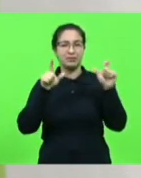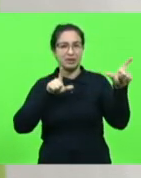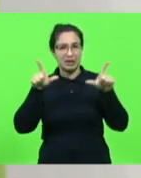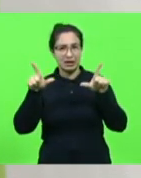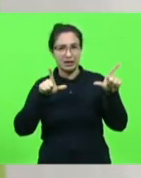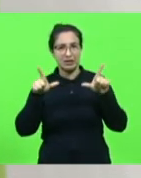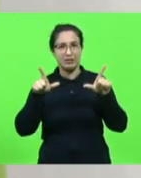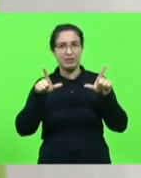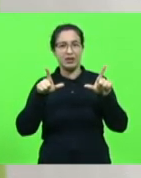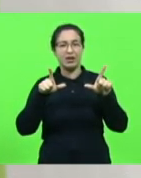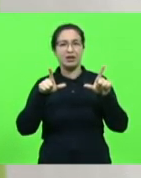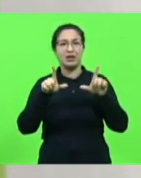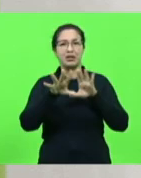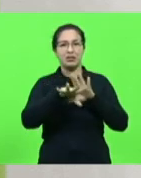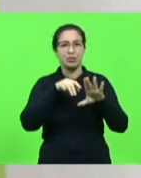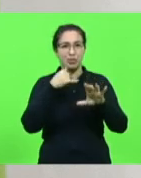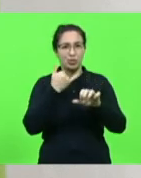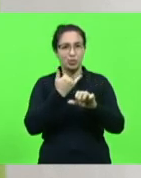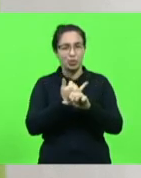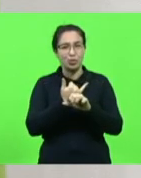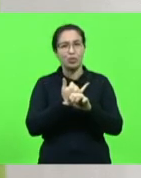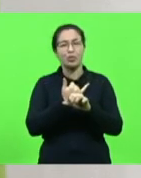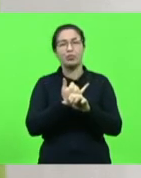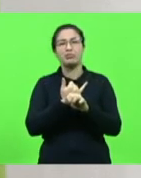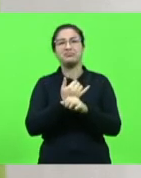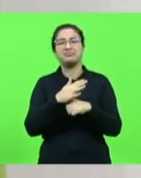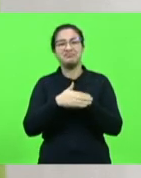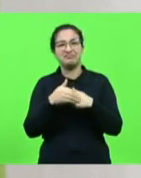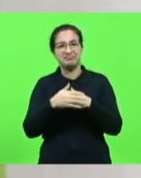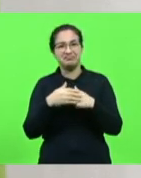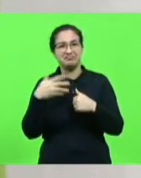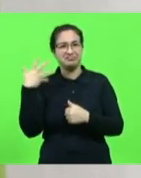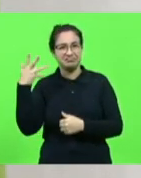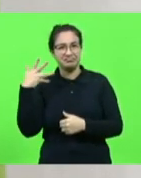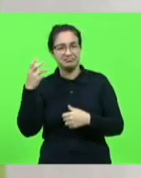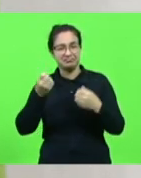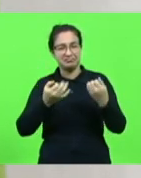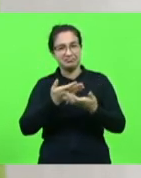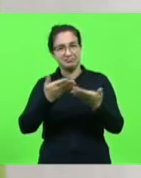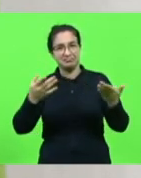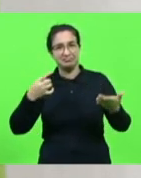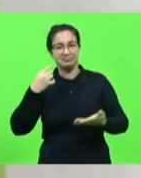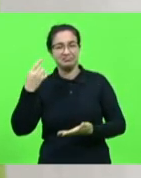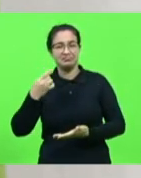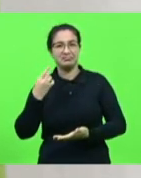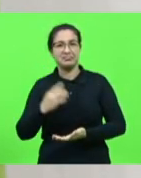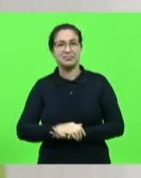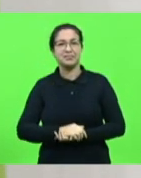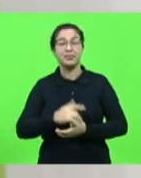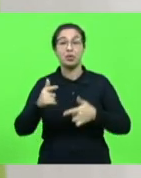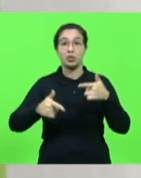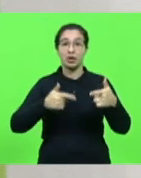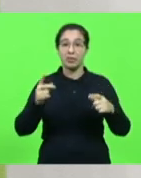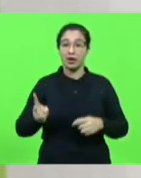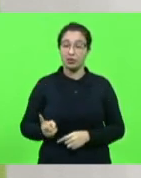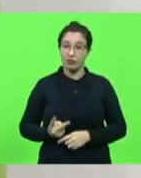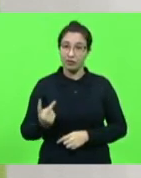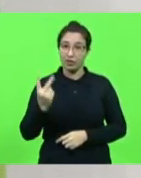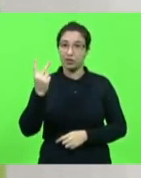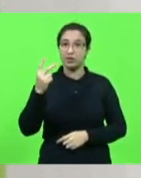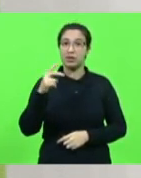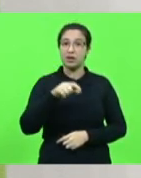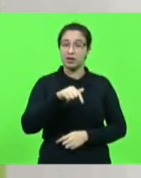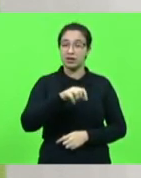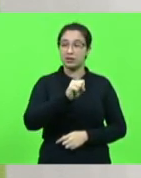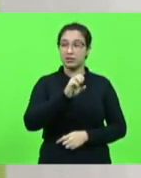de apreço, especialmente em relação ao trabalho que eu procuro realizar para valorizar o povo e a gente de Santa Catarina. Eu cada vez me convenço mais de